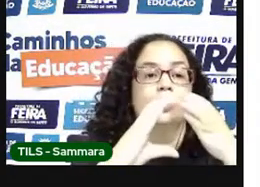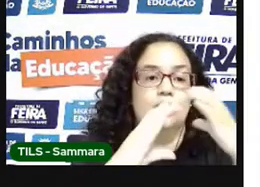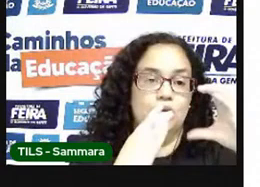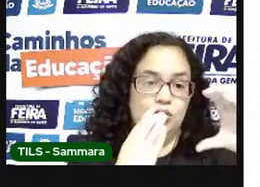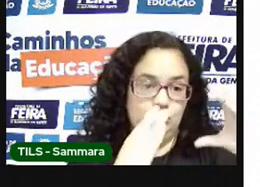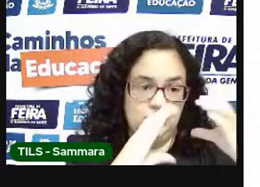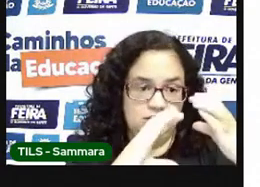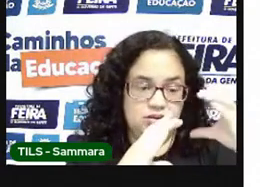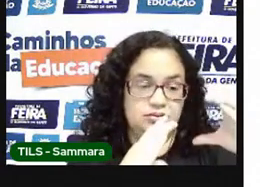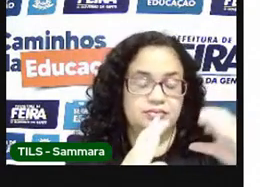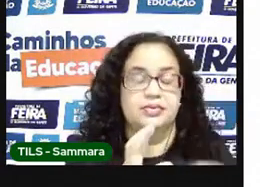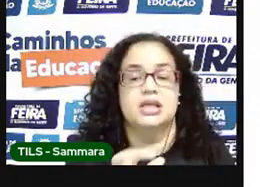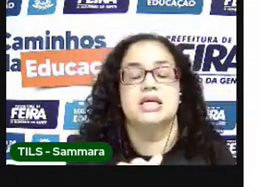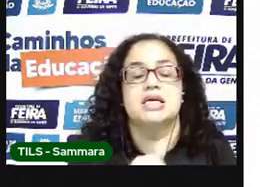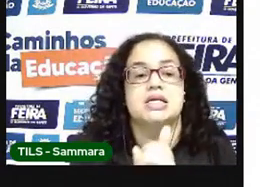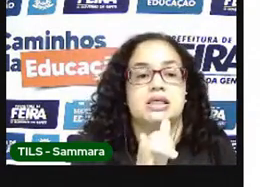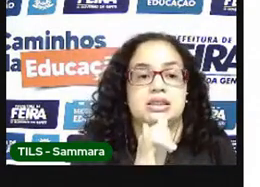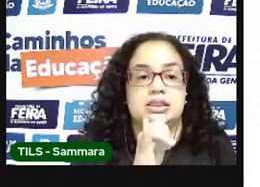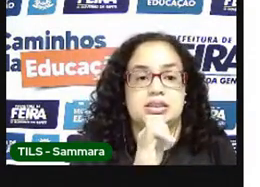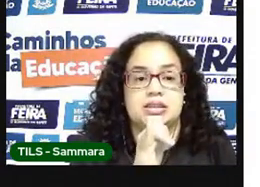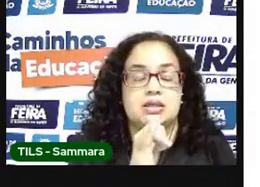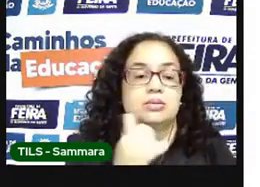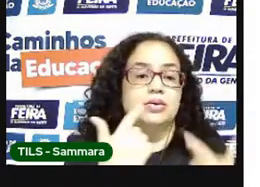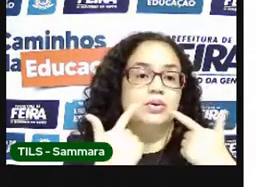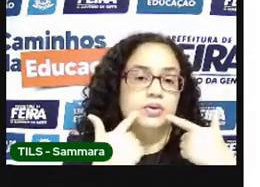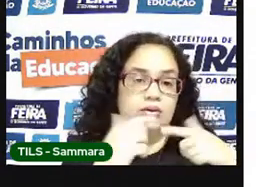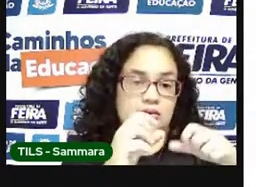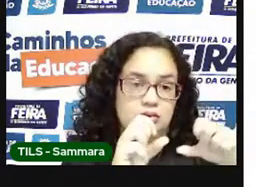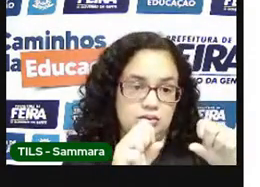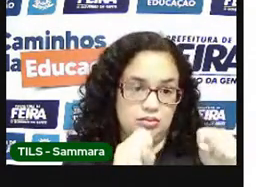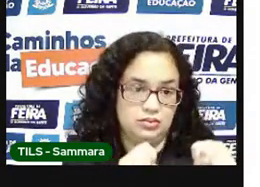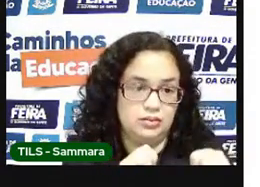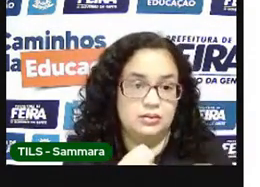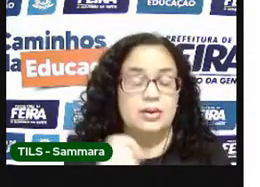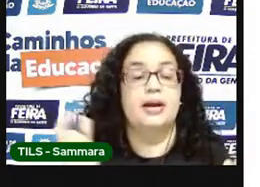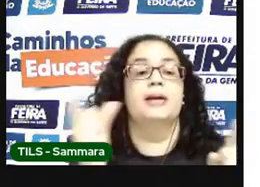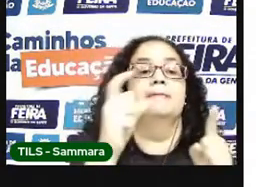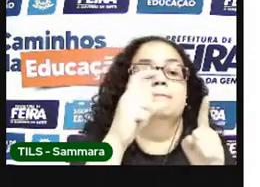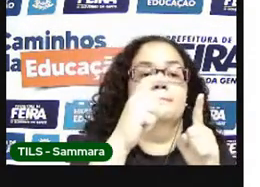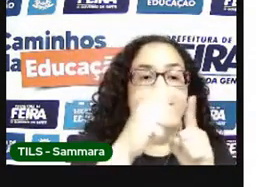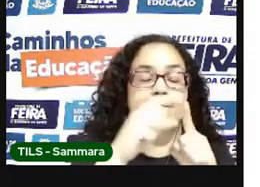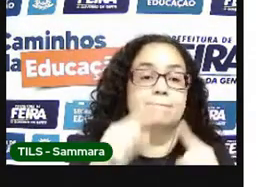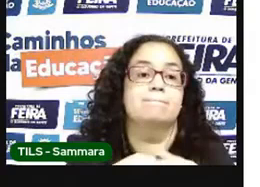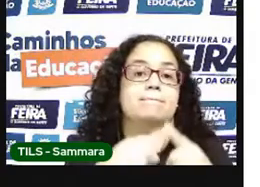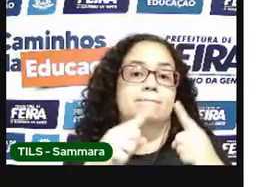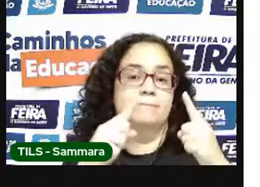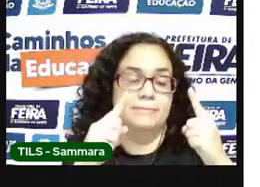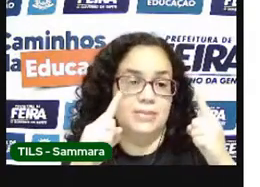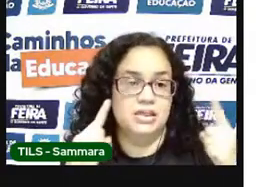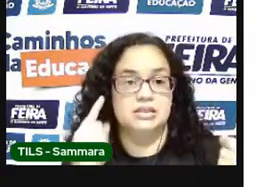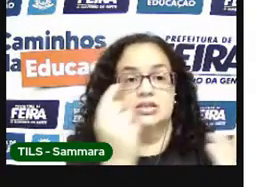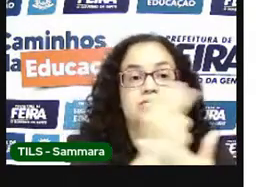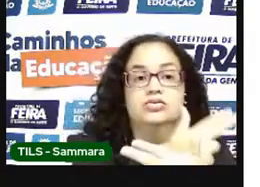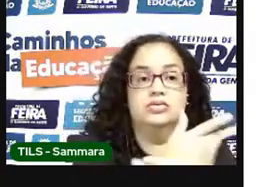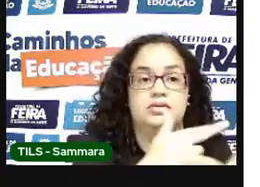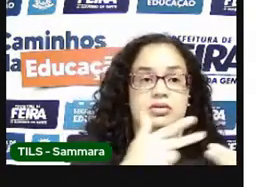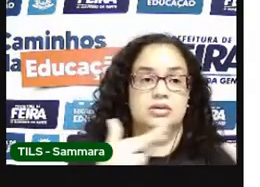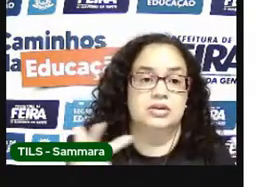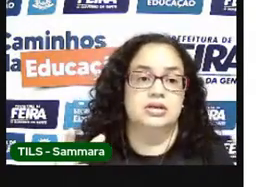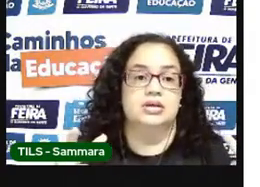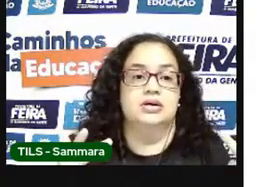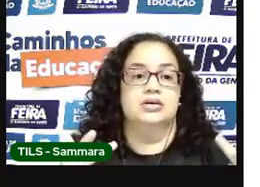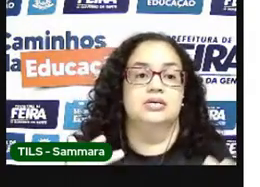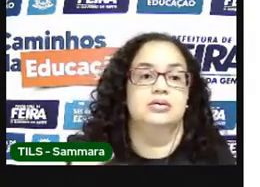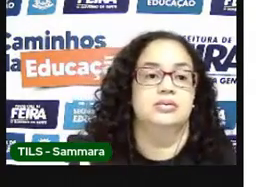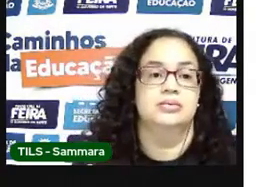Um tipo de linguagem que não se estabelece por meio de palavras, mas muitas vezes por meio de índices,